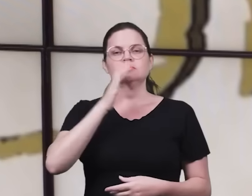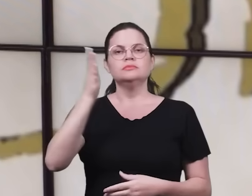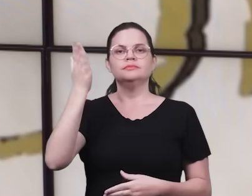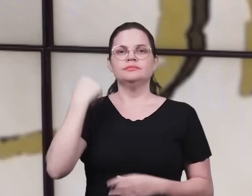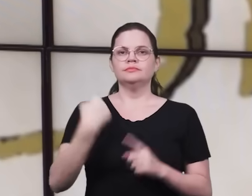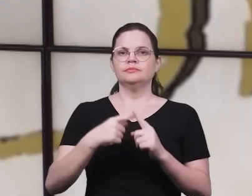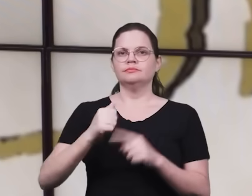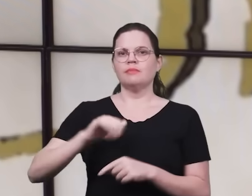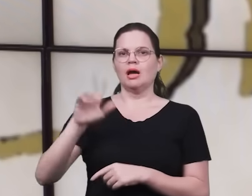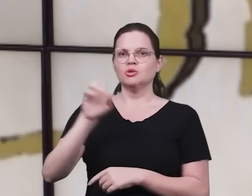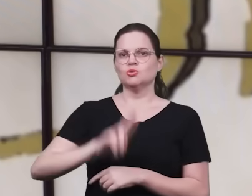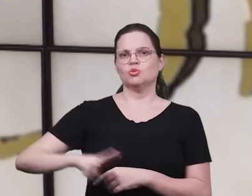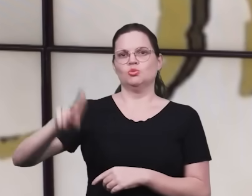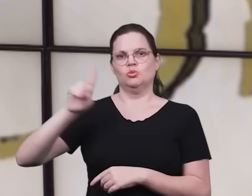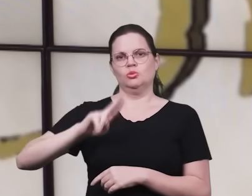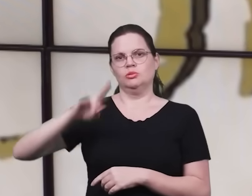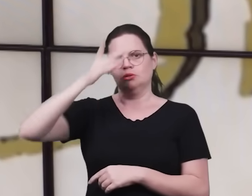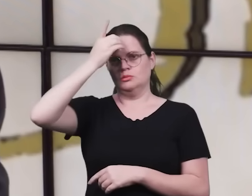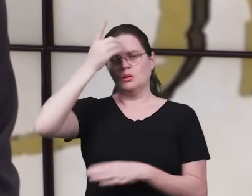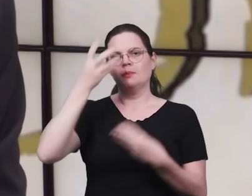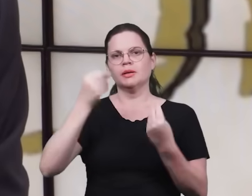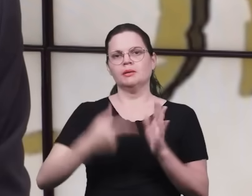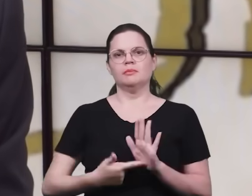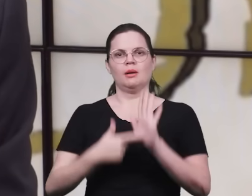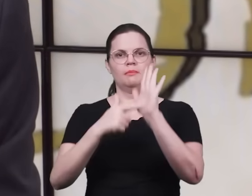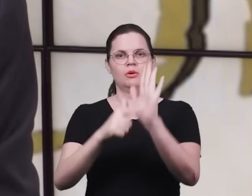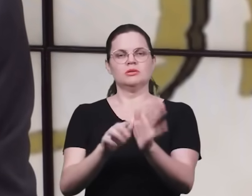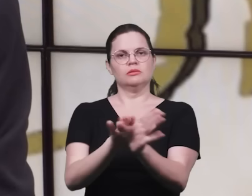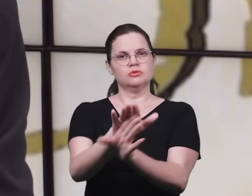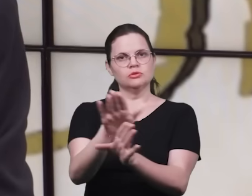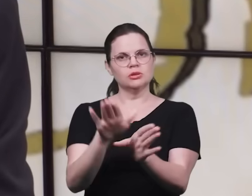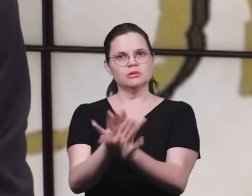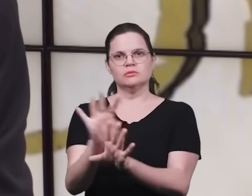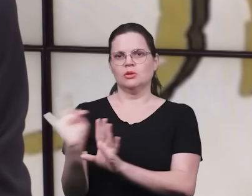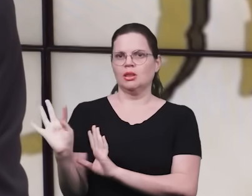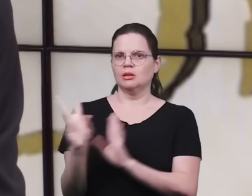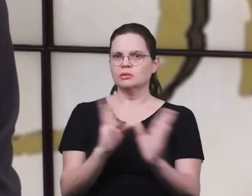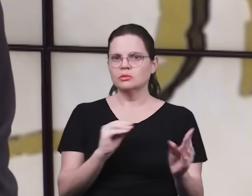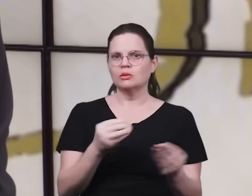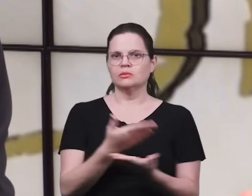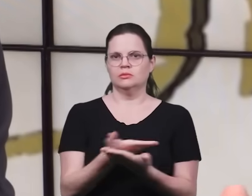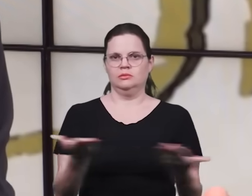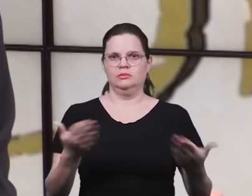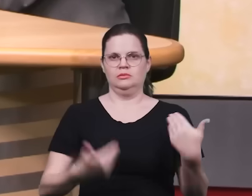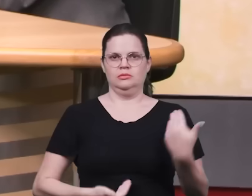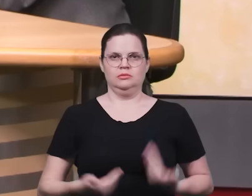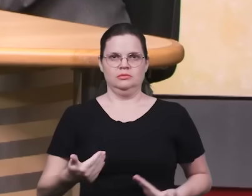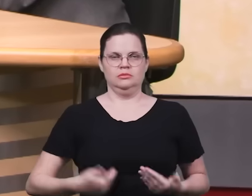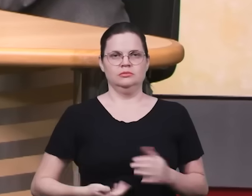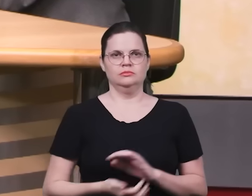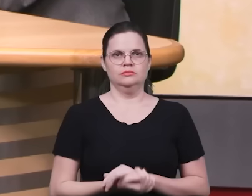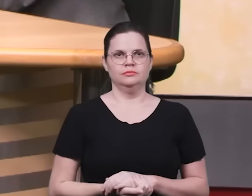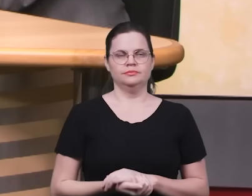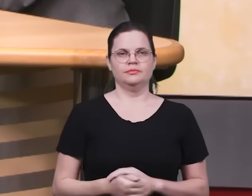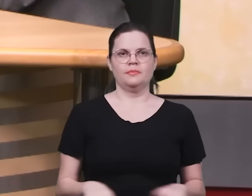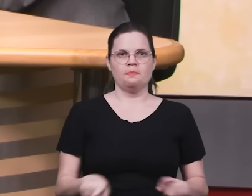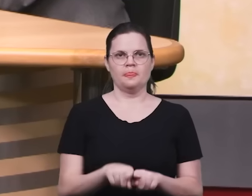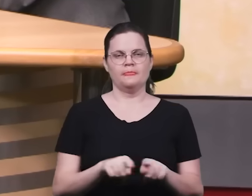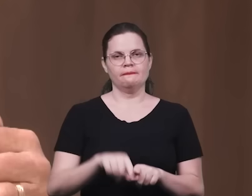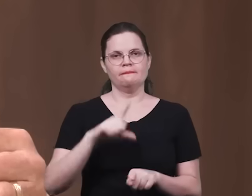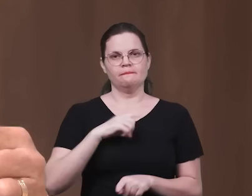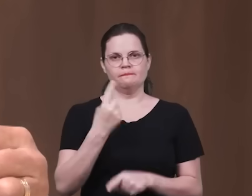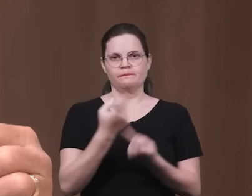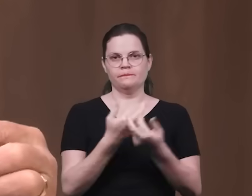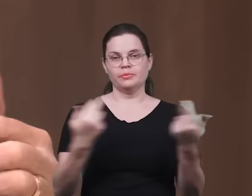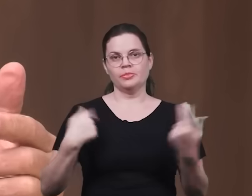que só mais é usado para dar a direção do Espírito à igreja, ao governo, aos irmãos, né? Sim. Tem um aspecto